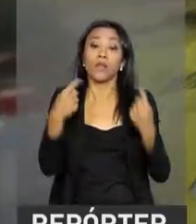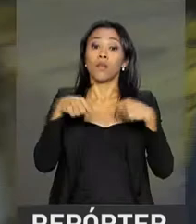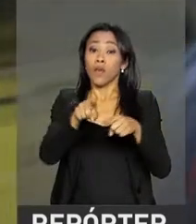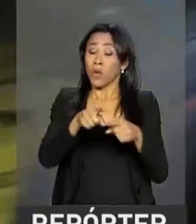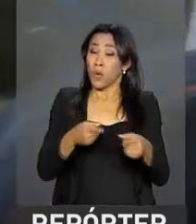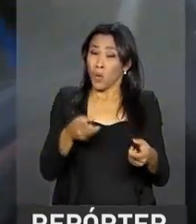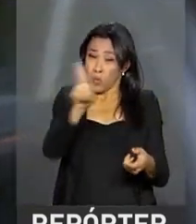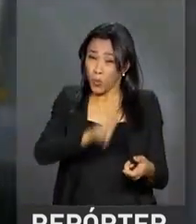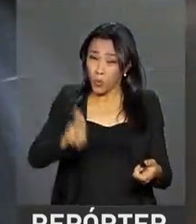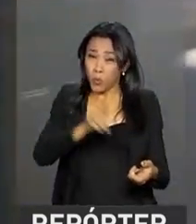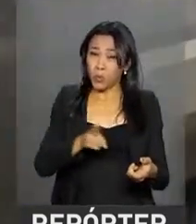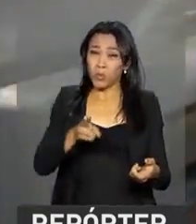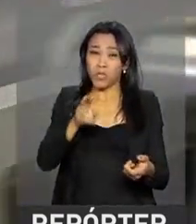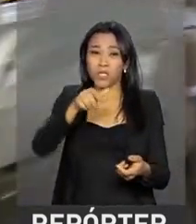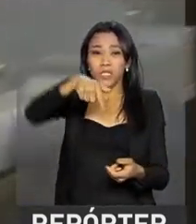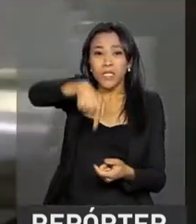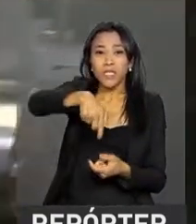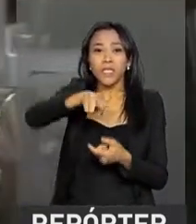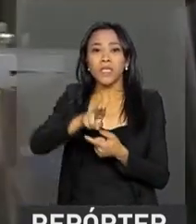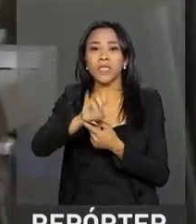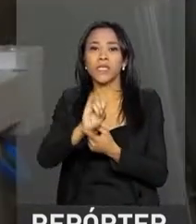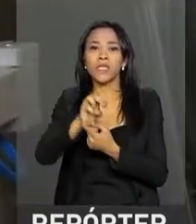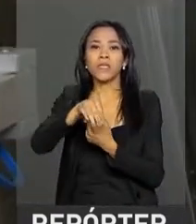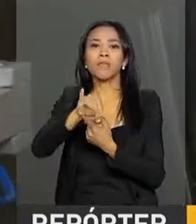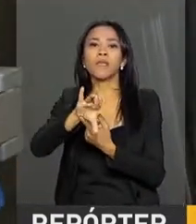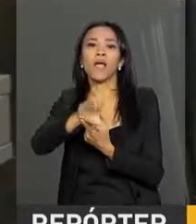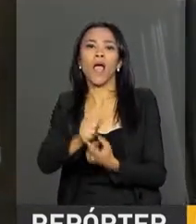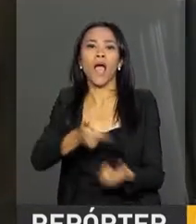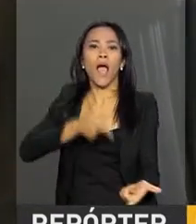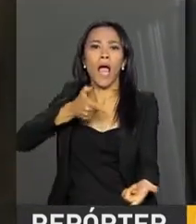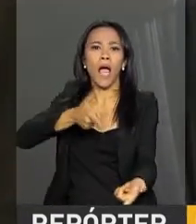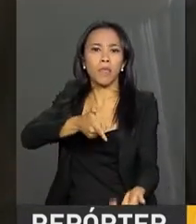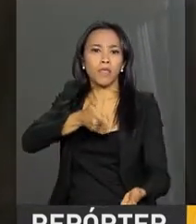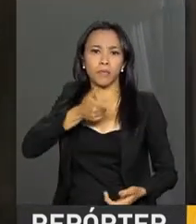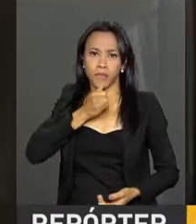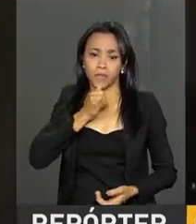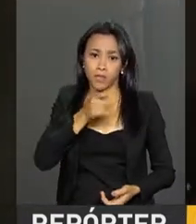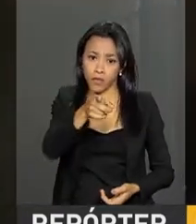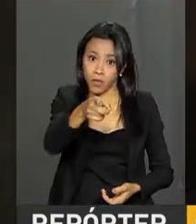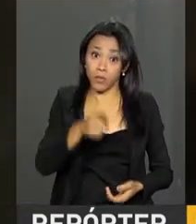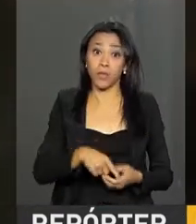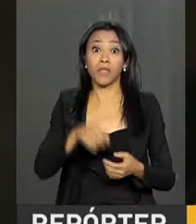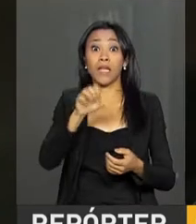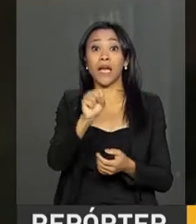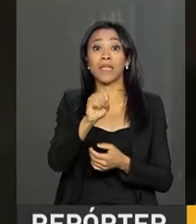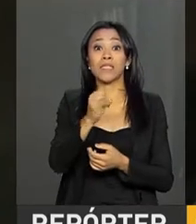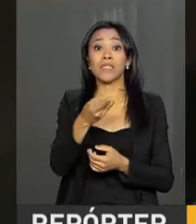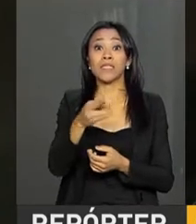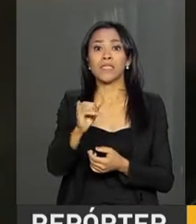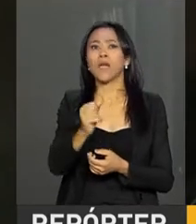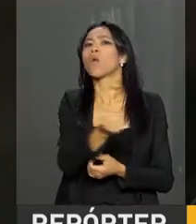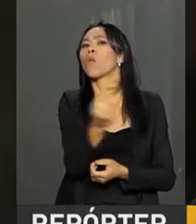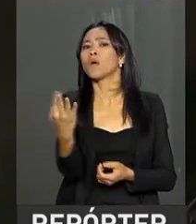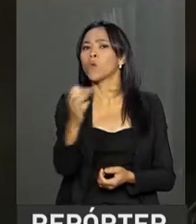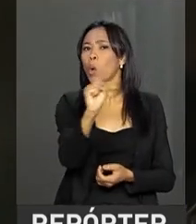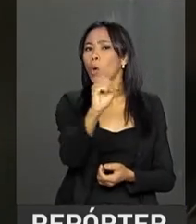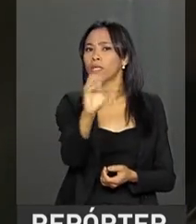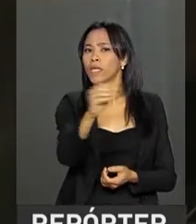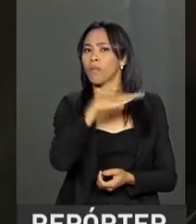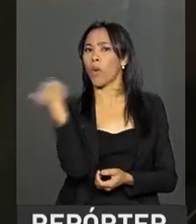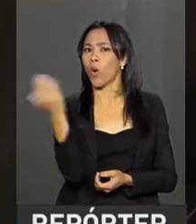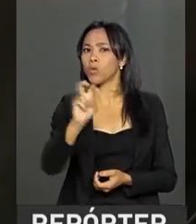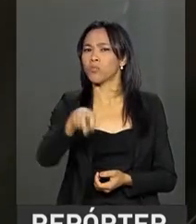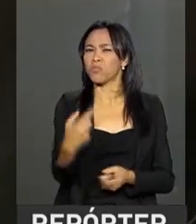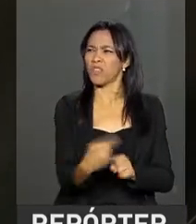problema que ameaça o mundo inteiro um caso recente na síria por exemplo deixou mais de 80 mortos por isso desde a